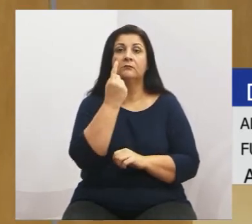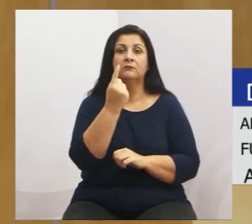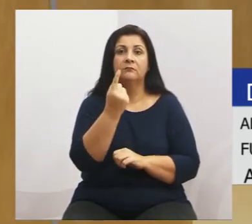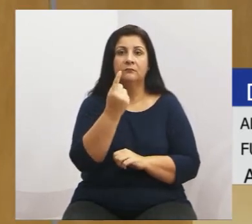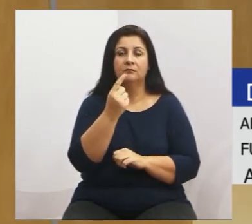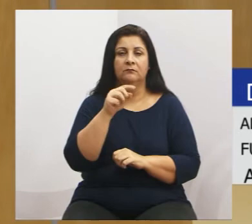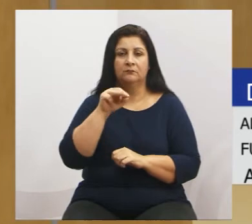1.800.000.